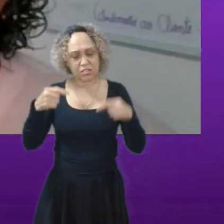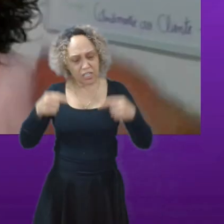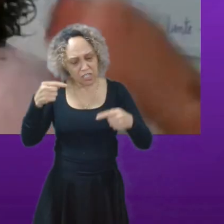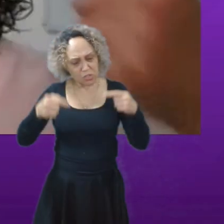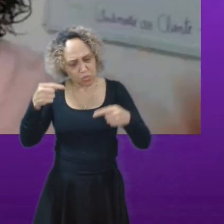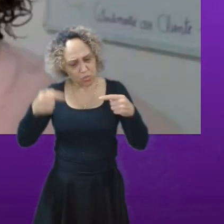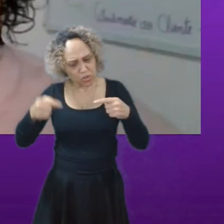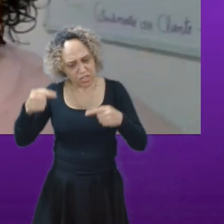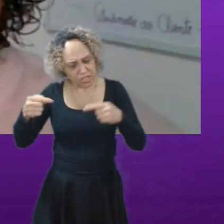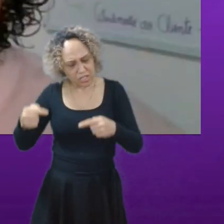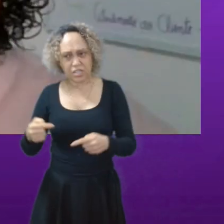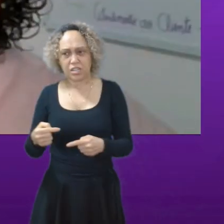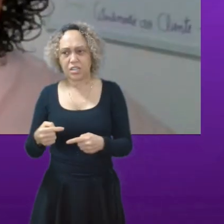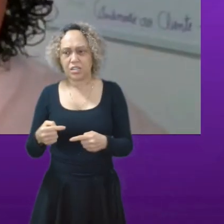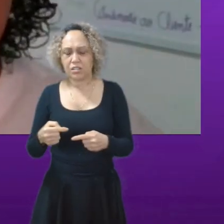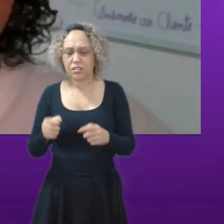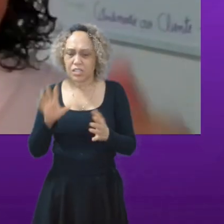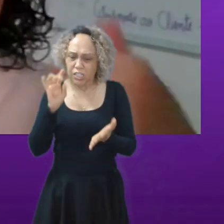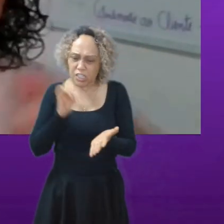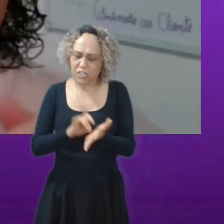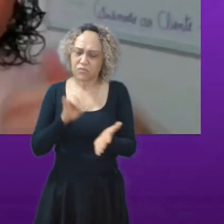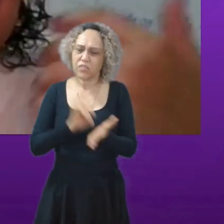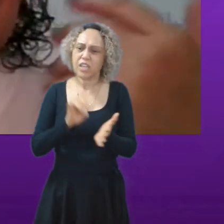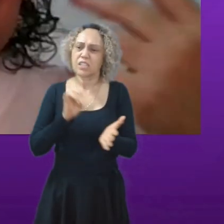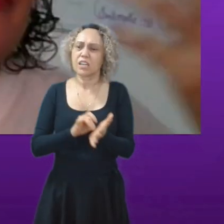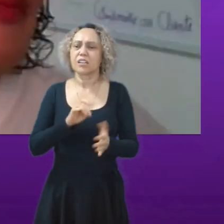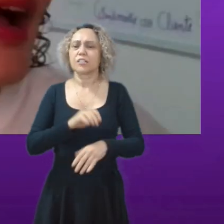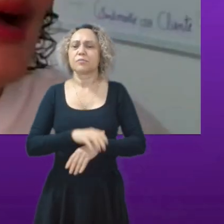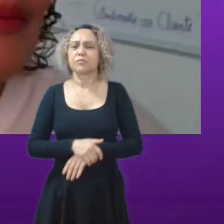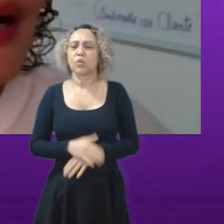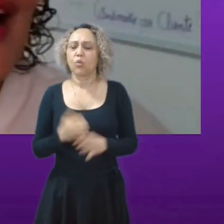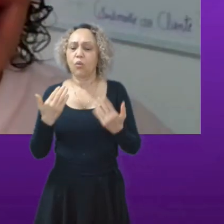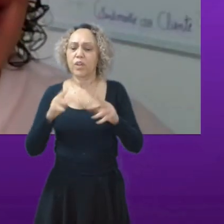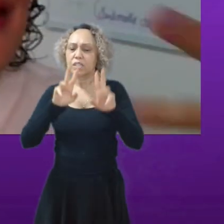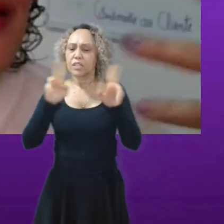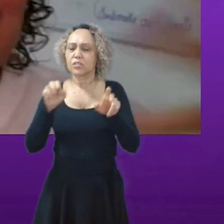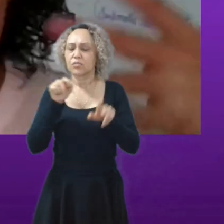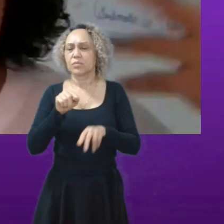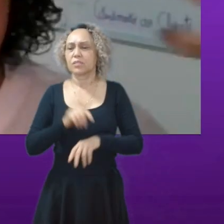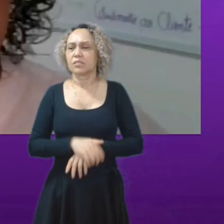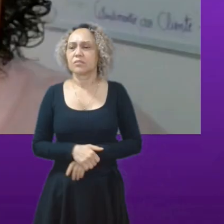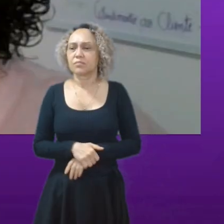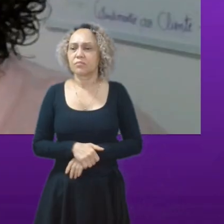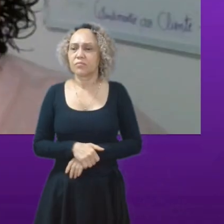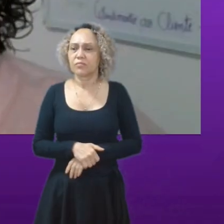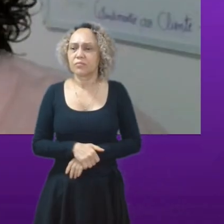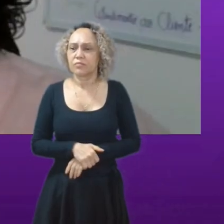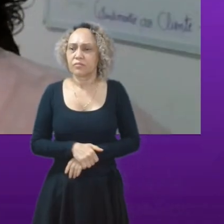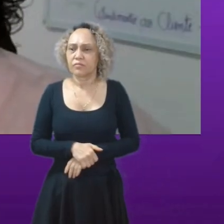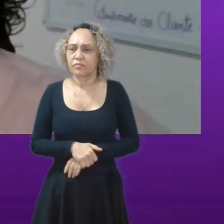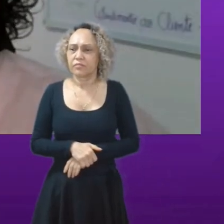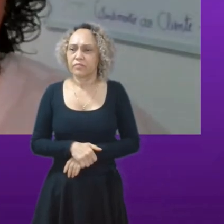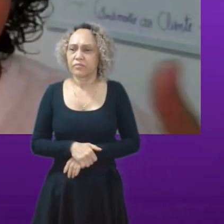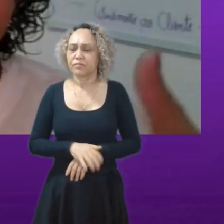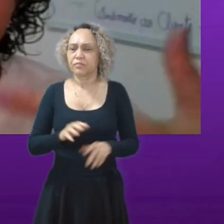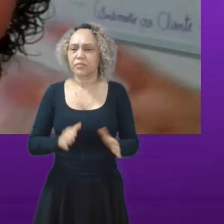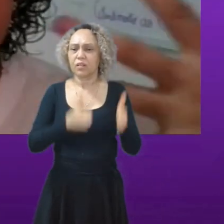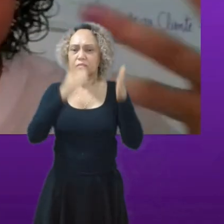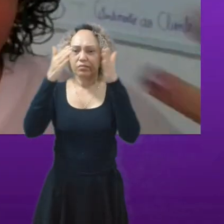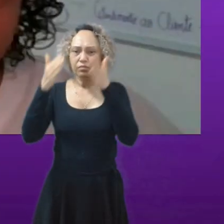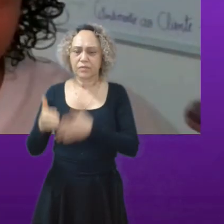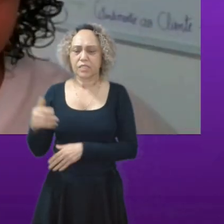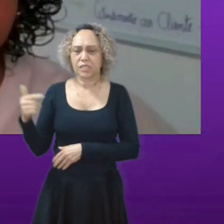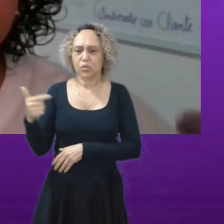fazer isso de uma forma efetiva, né? E aí, para assim, um segundo ponto, eu acho,